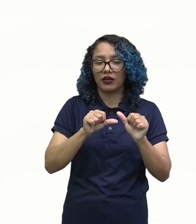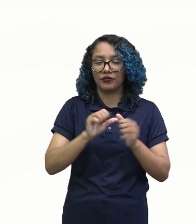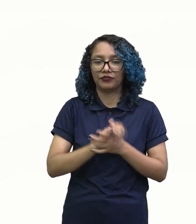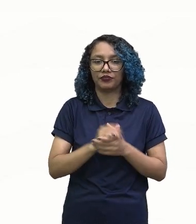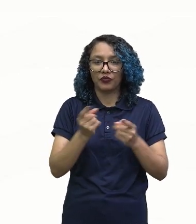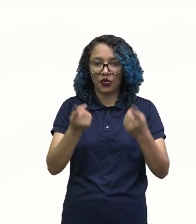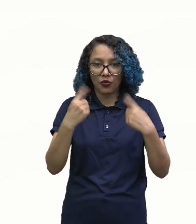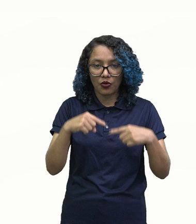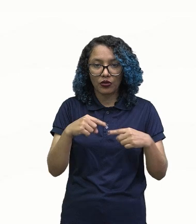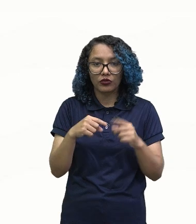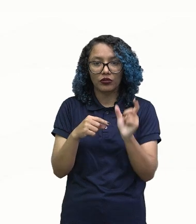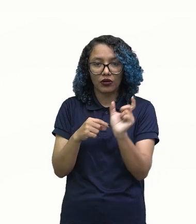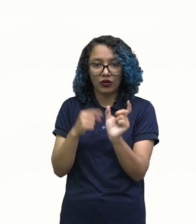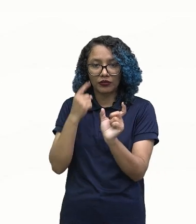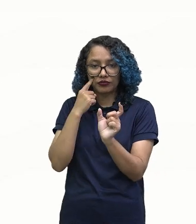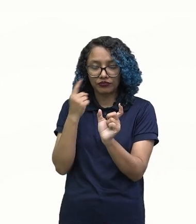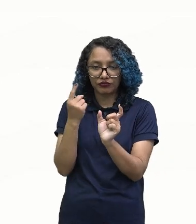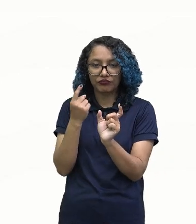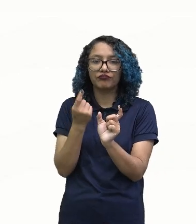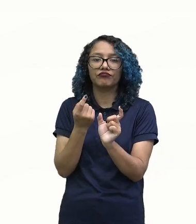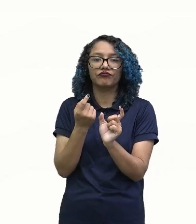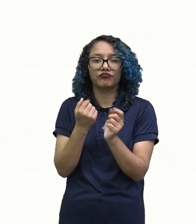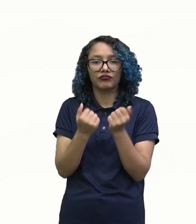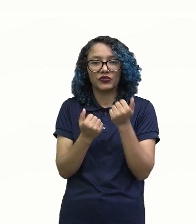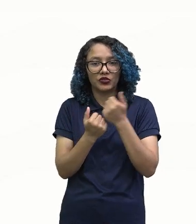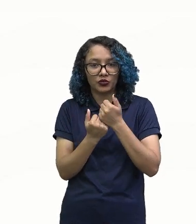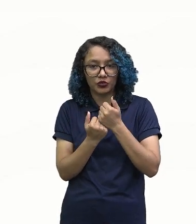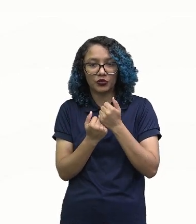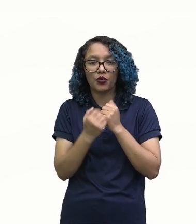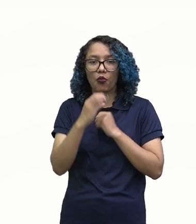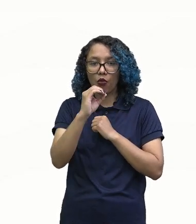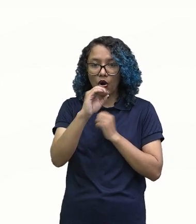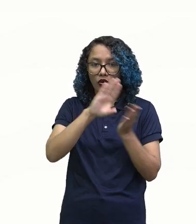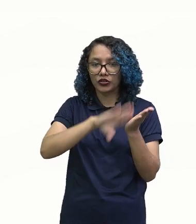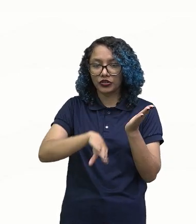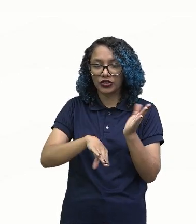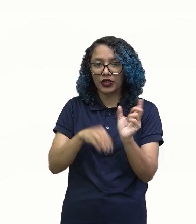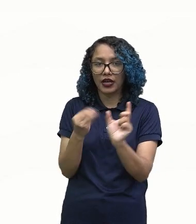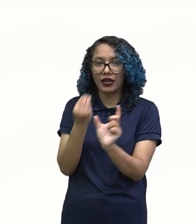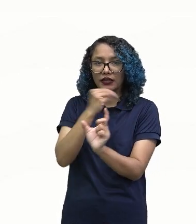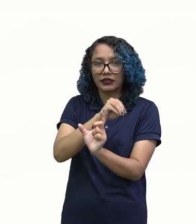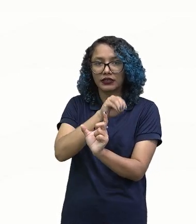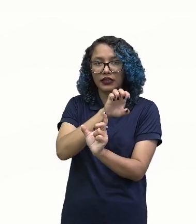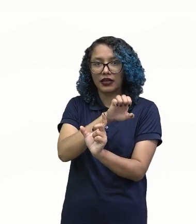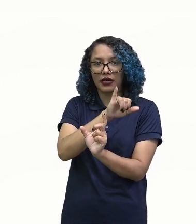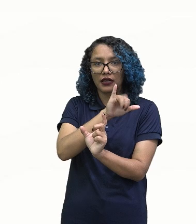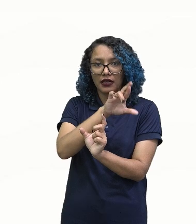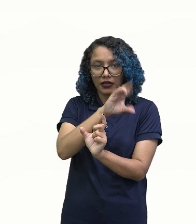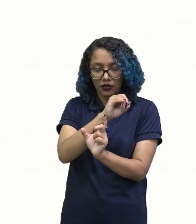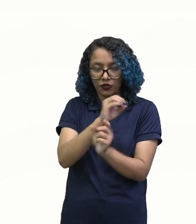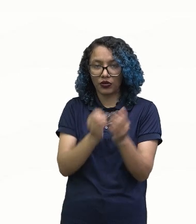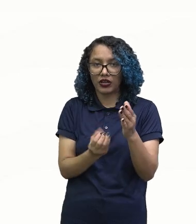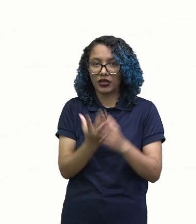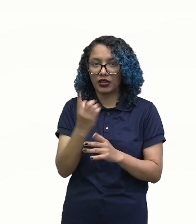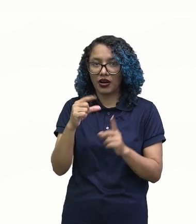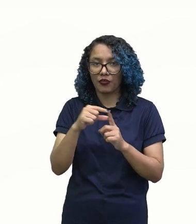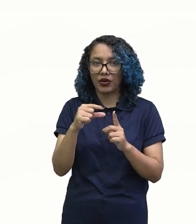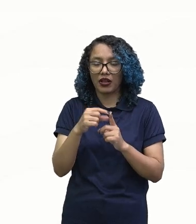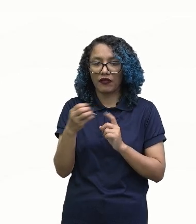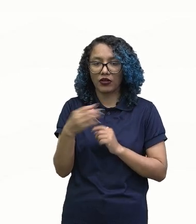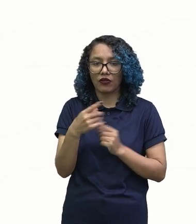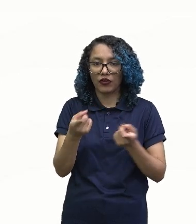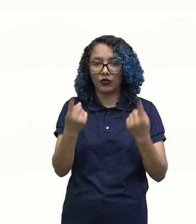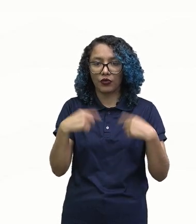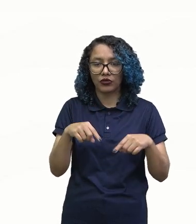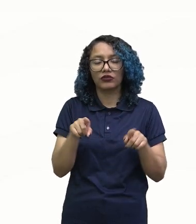uma substituição, ó, do O pelo eiro, justamente para formar uma nova palavra. E a palavra pedreiro,